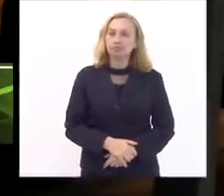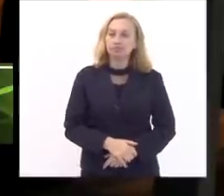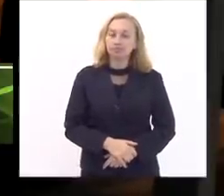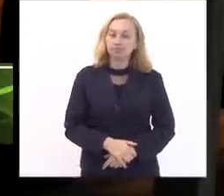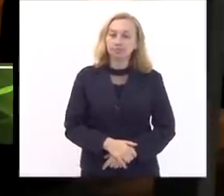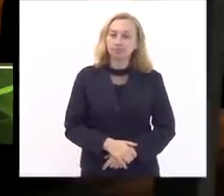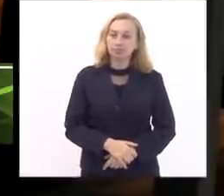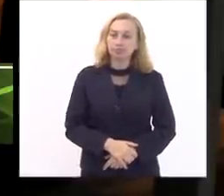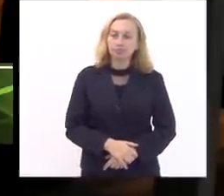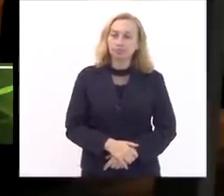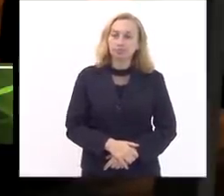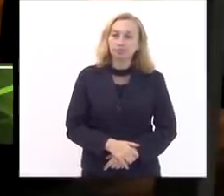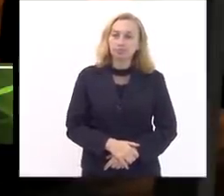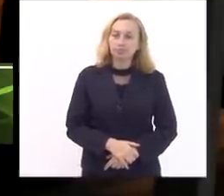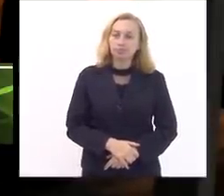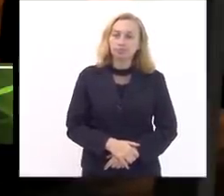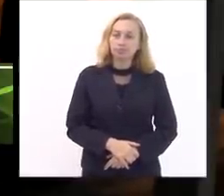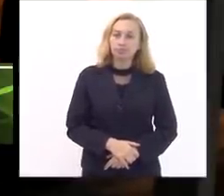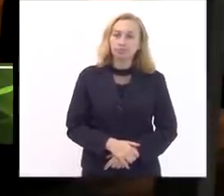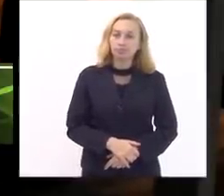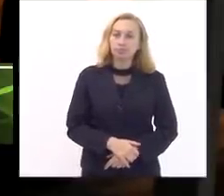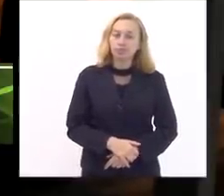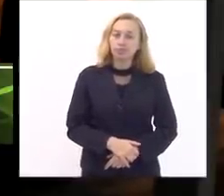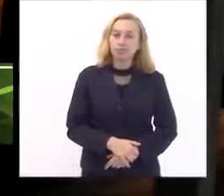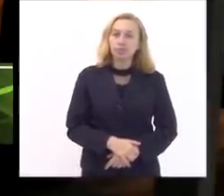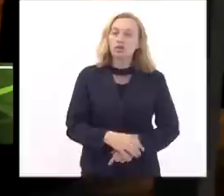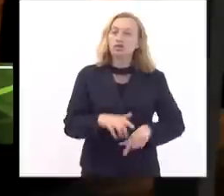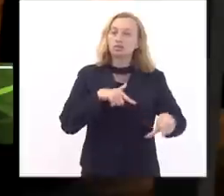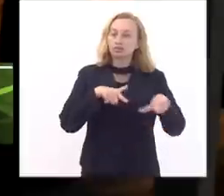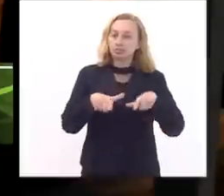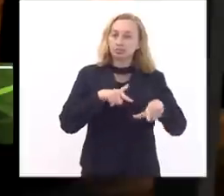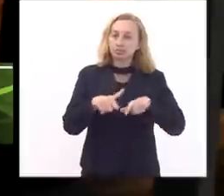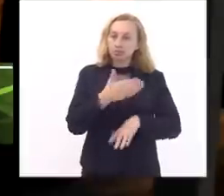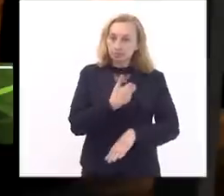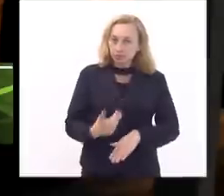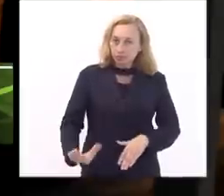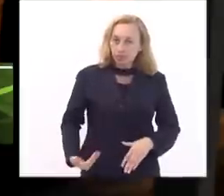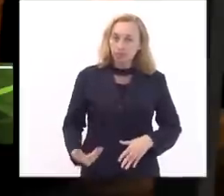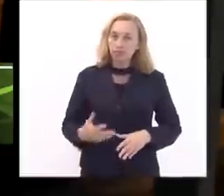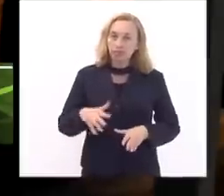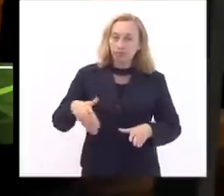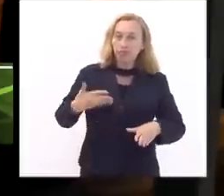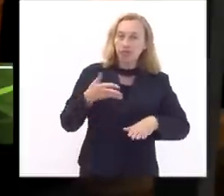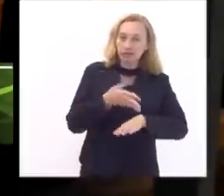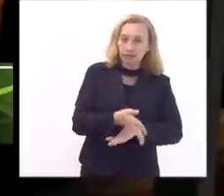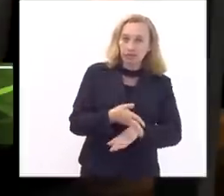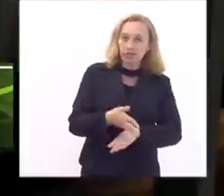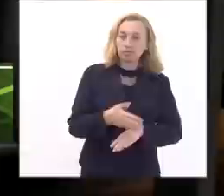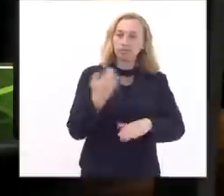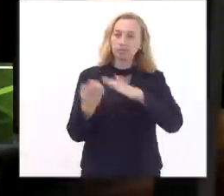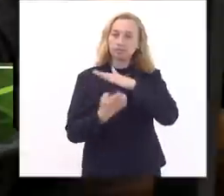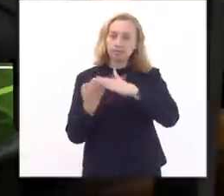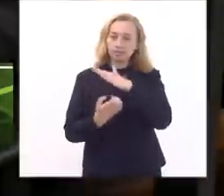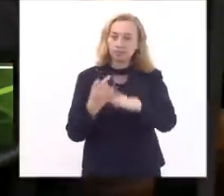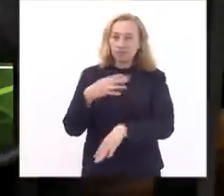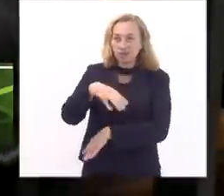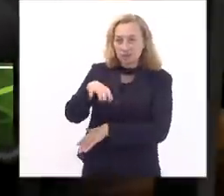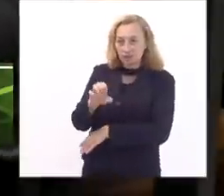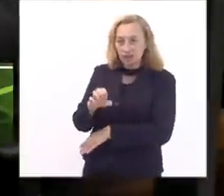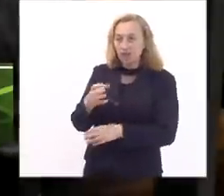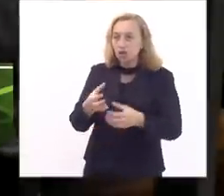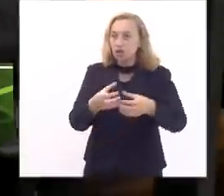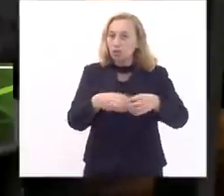única e exclusivamente, que esses empregados públicos que ingressaram na SEDAE, Gustavo, por concurso